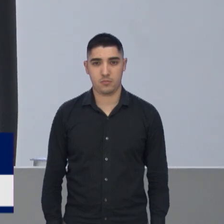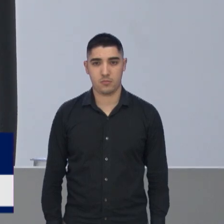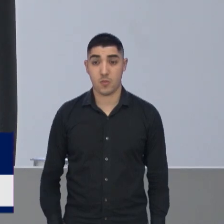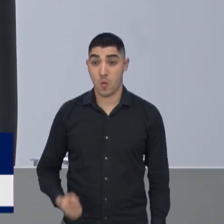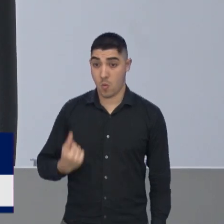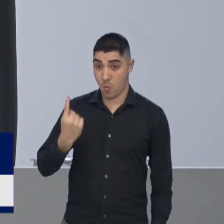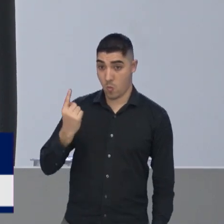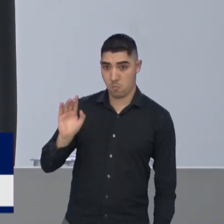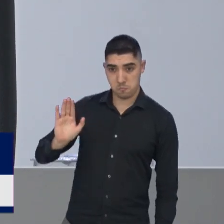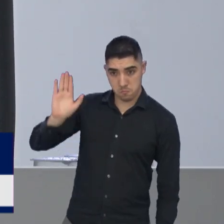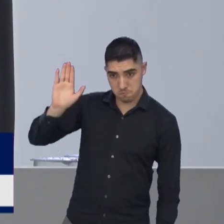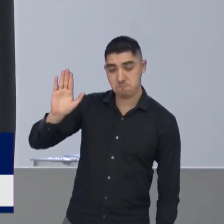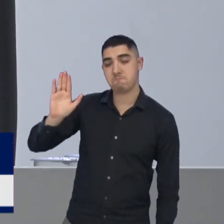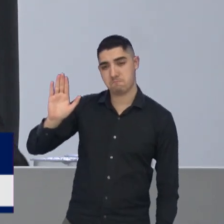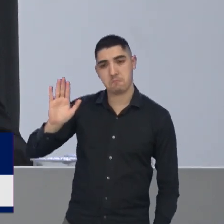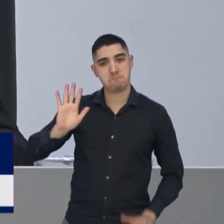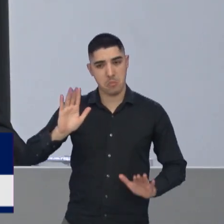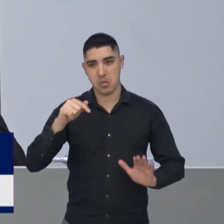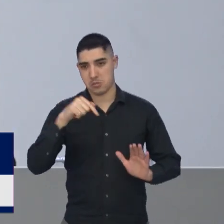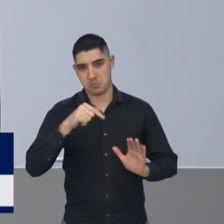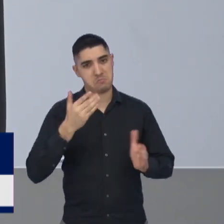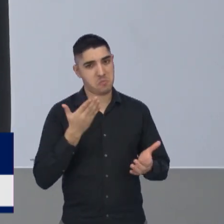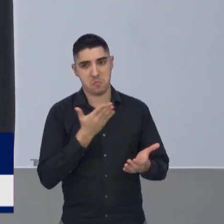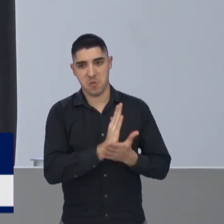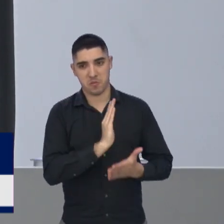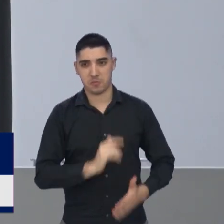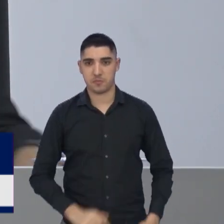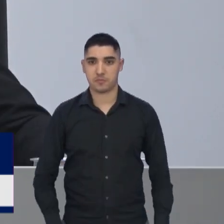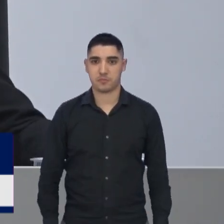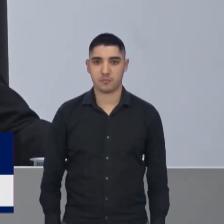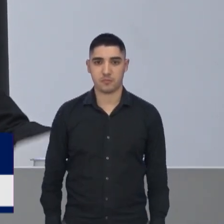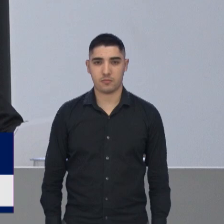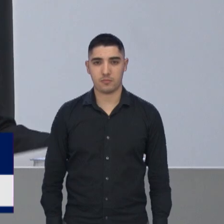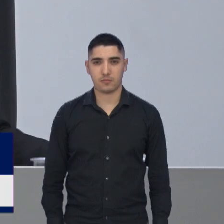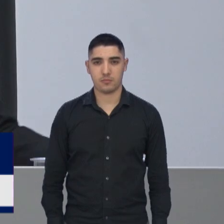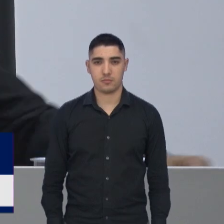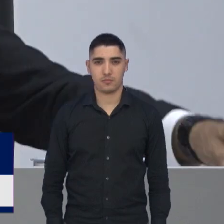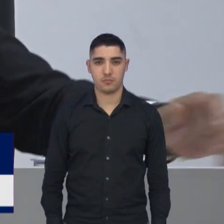Com um voto contrário, está aprovado.